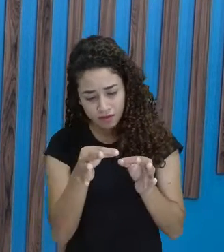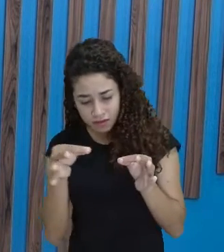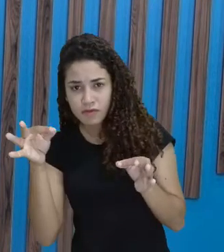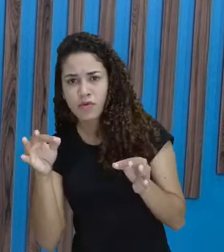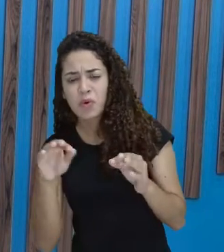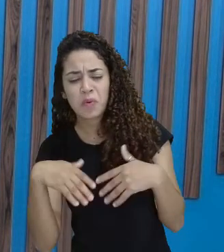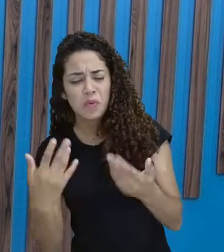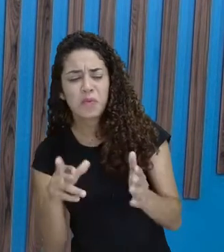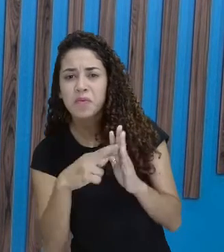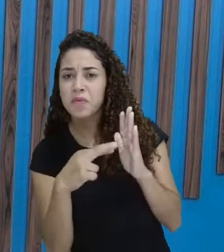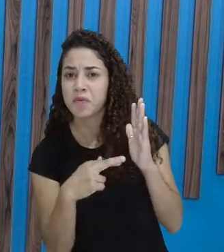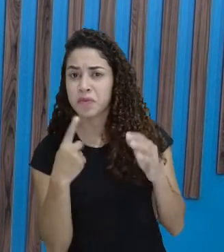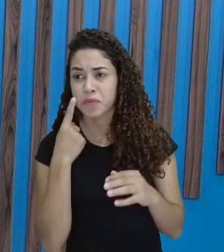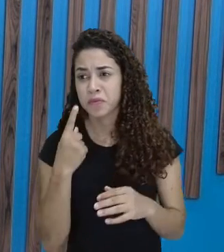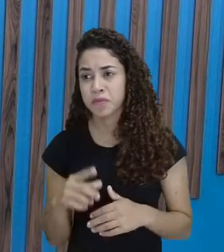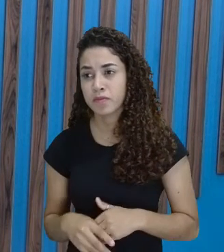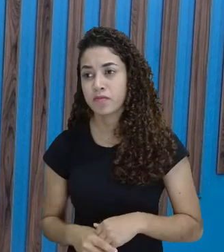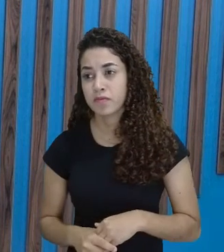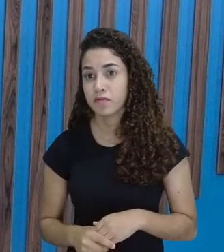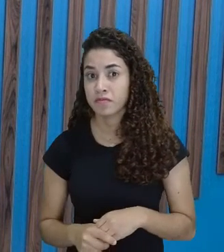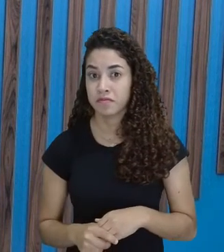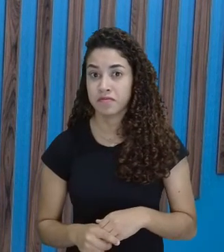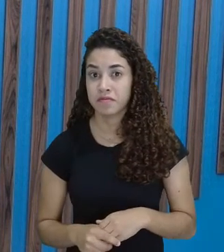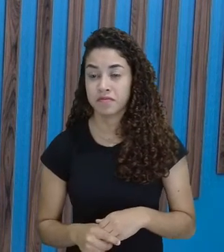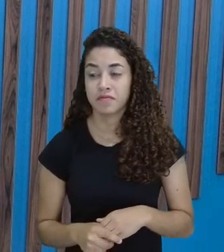que regras são essas. Olha.